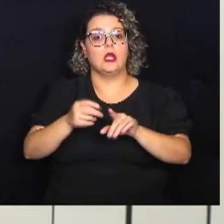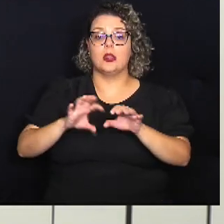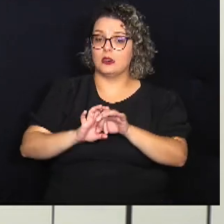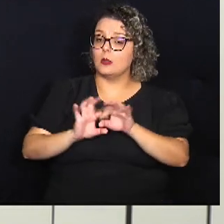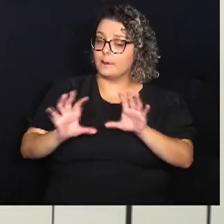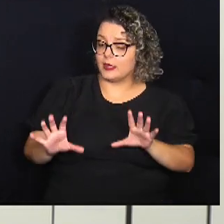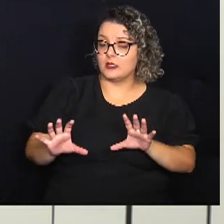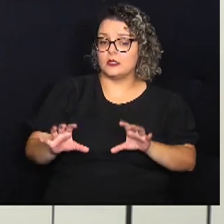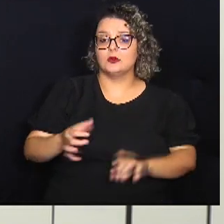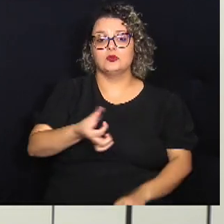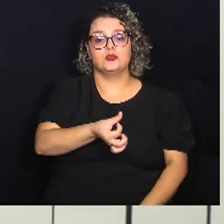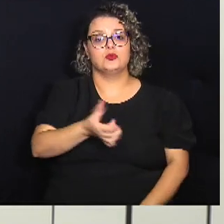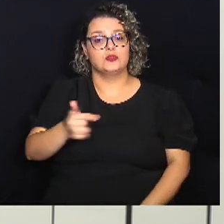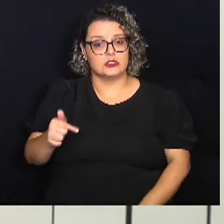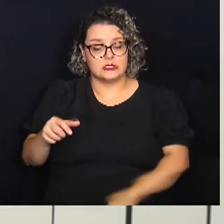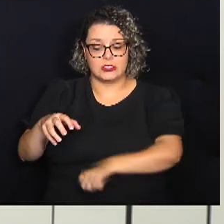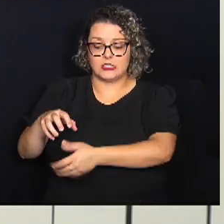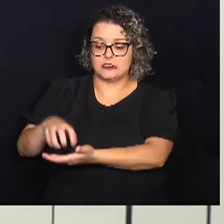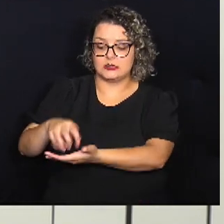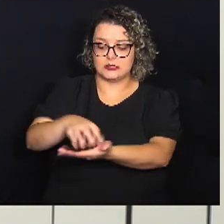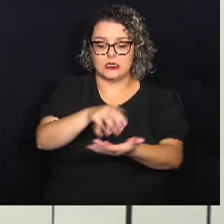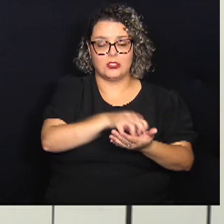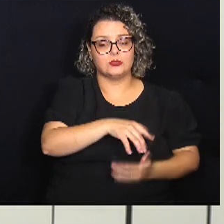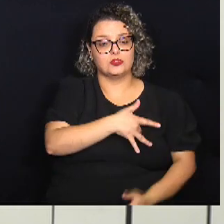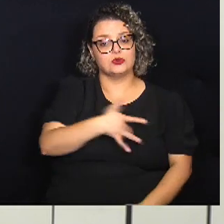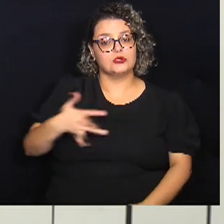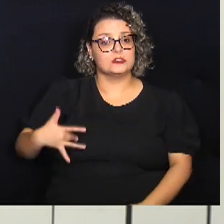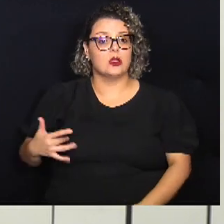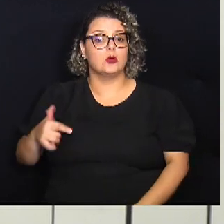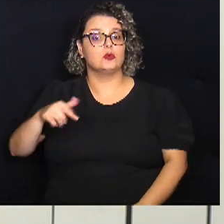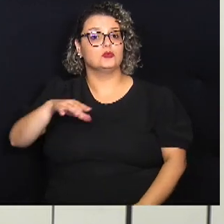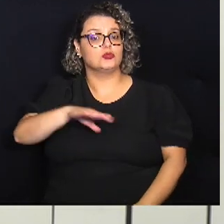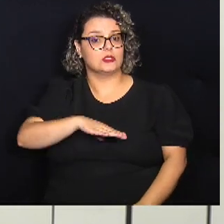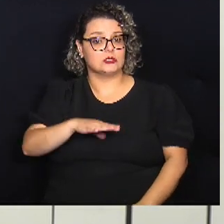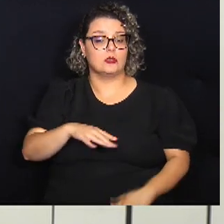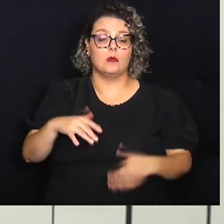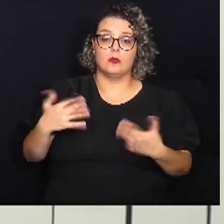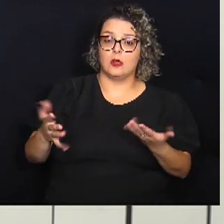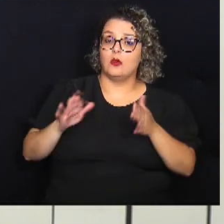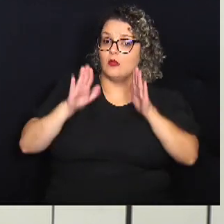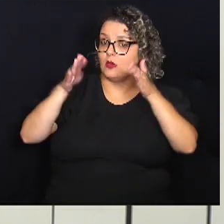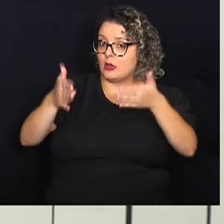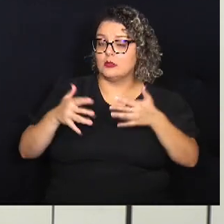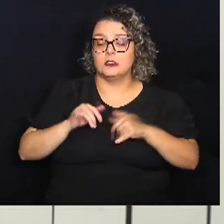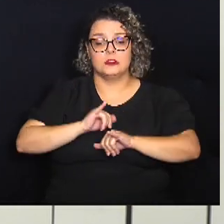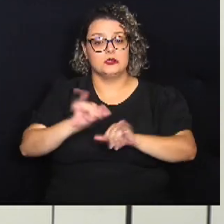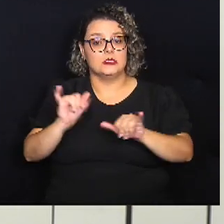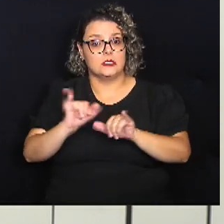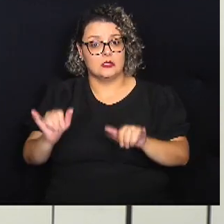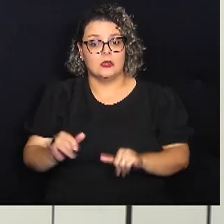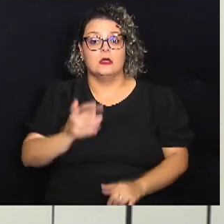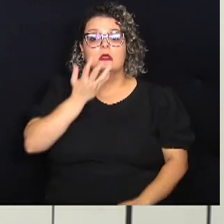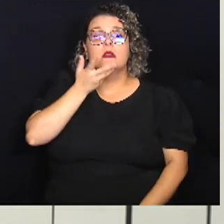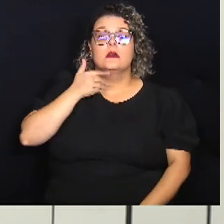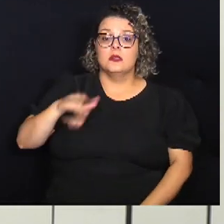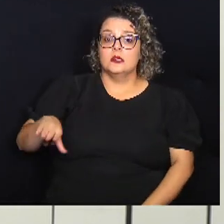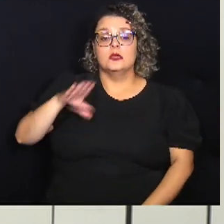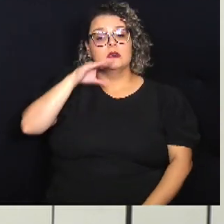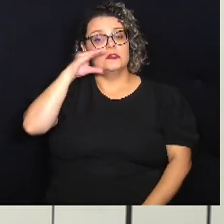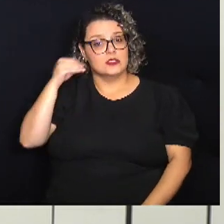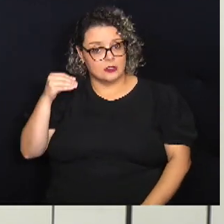nos 67 centros de saúde da cidade. E embora o foco desta campanha seja crianças e